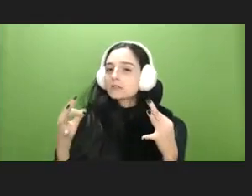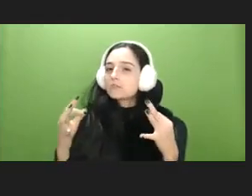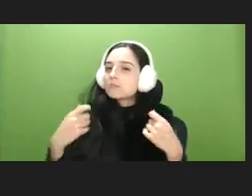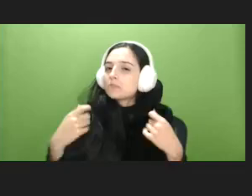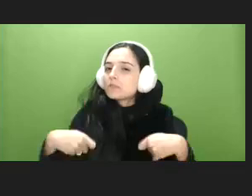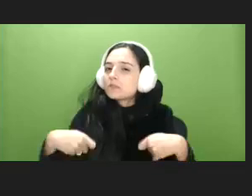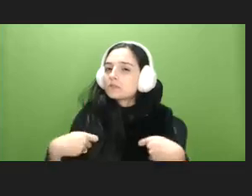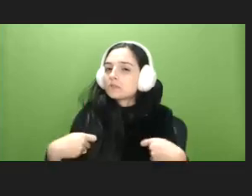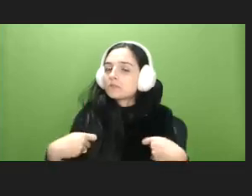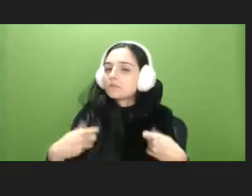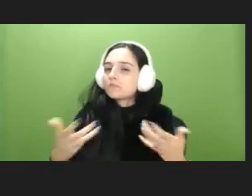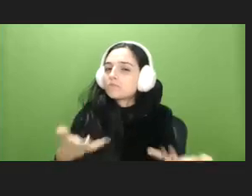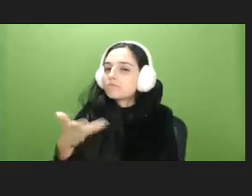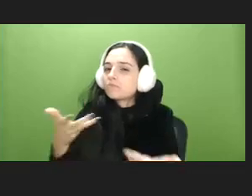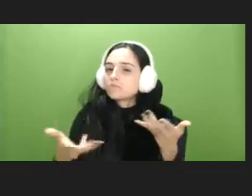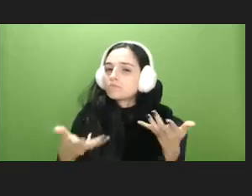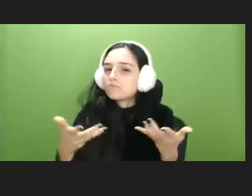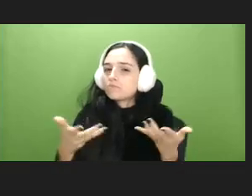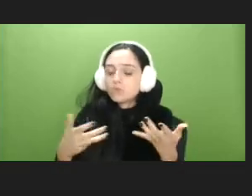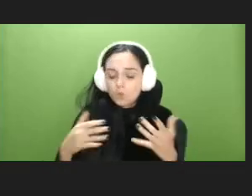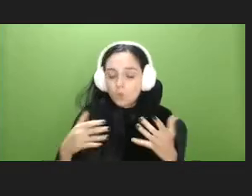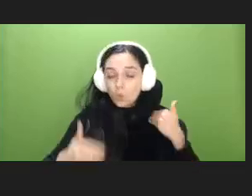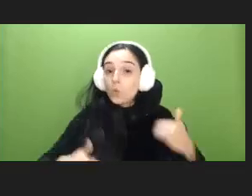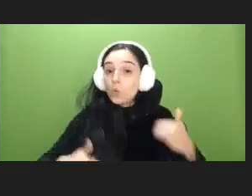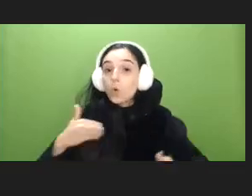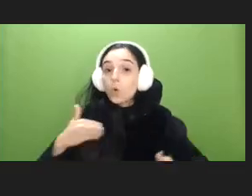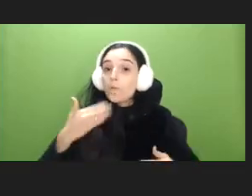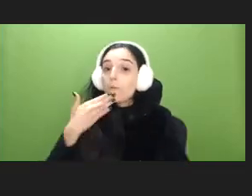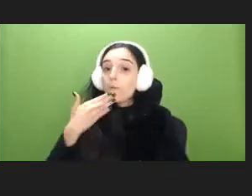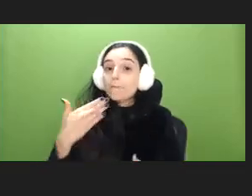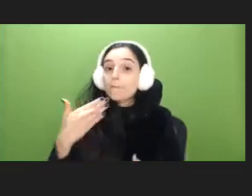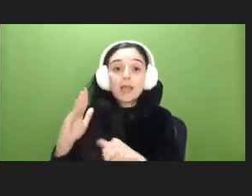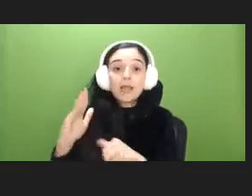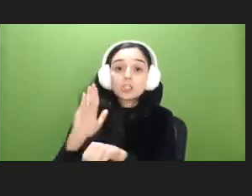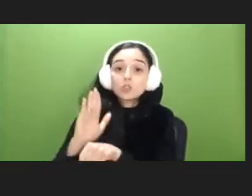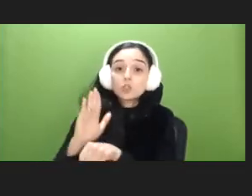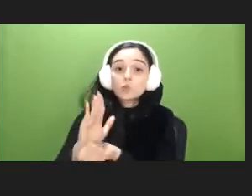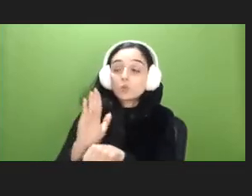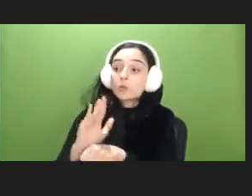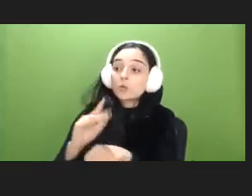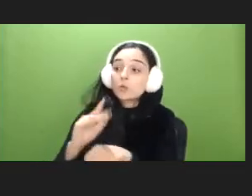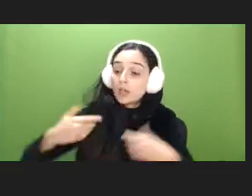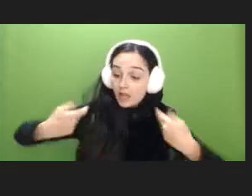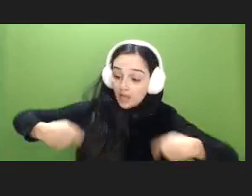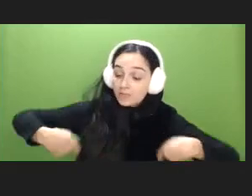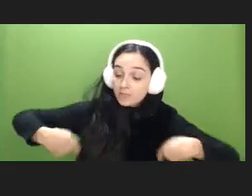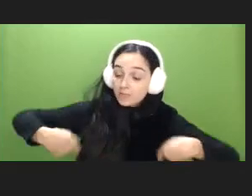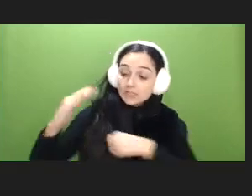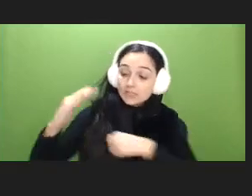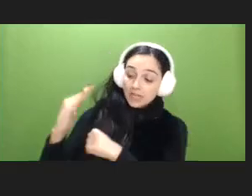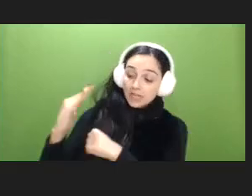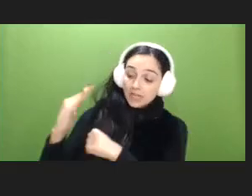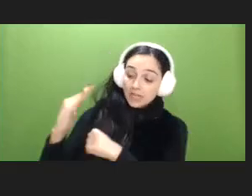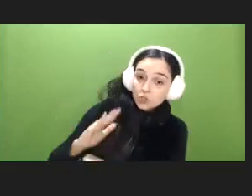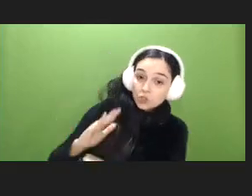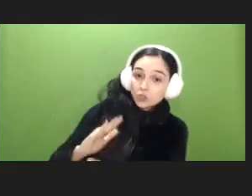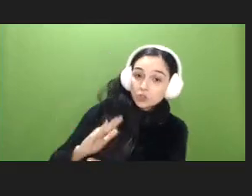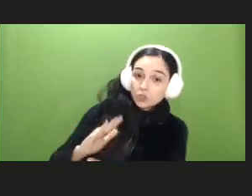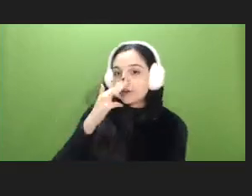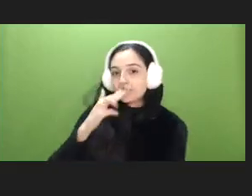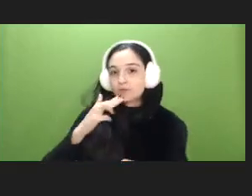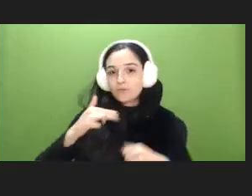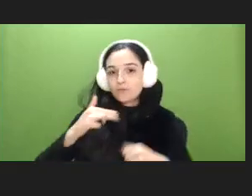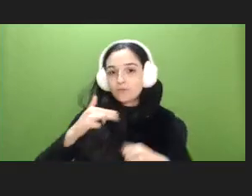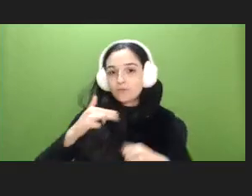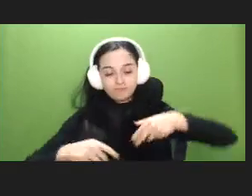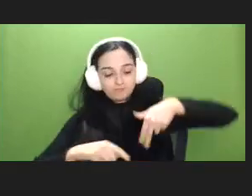muito importante. Quando o corpo está pedindo ajuda. Então, vou de baixo para cima, né?